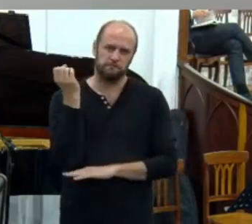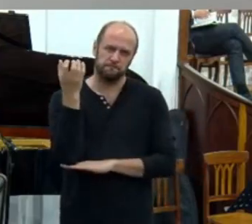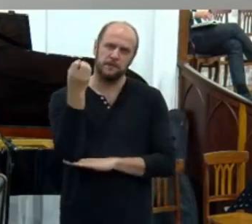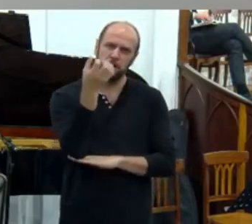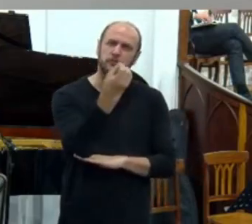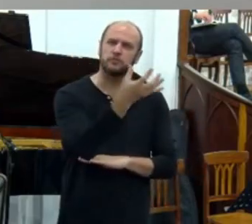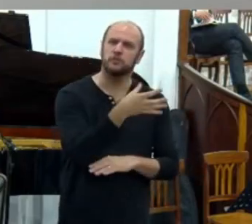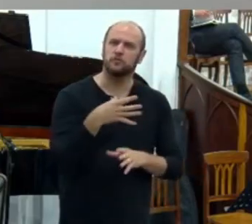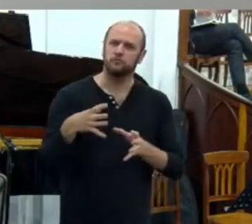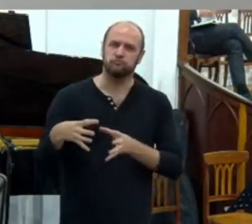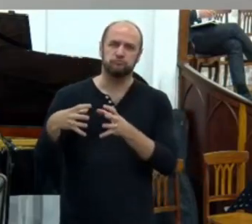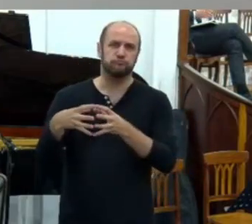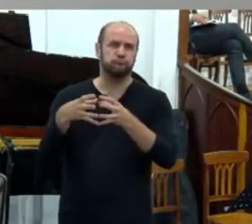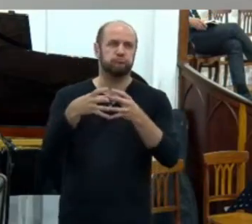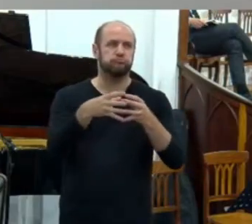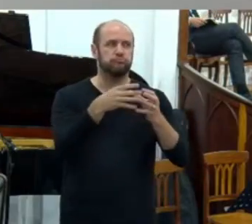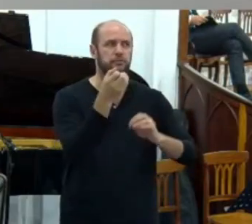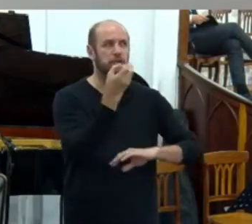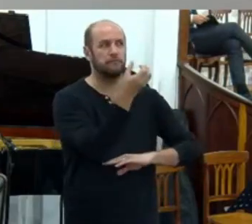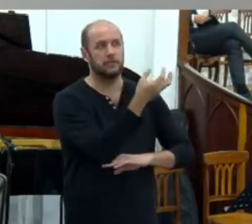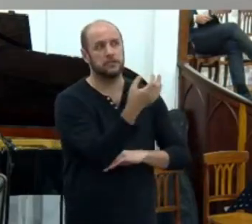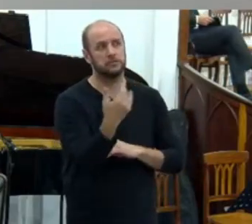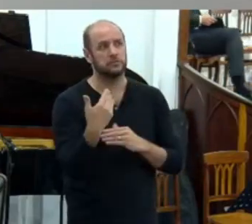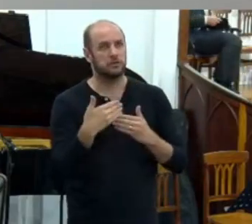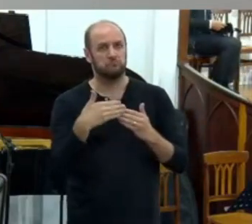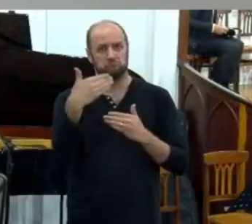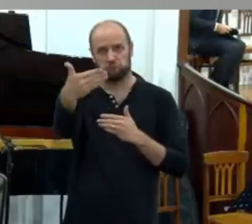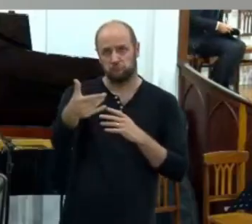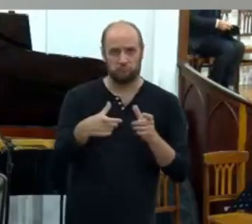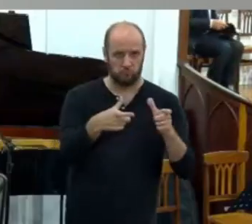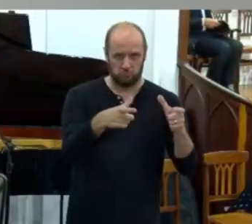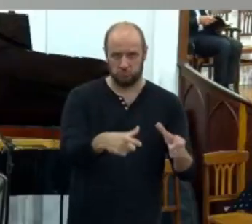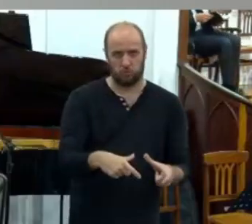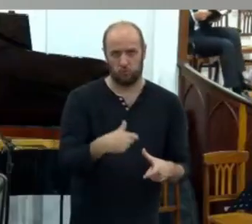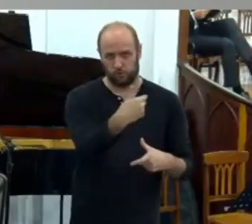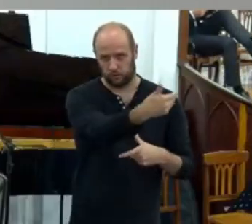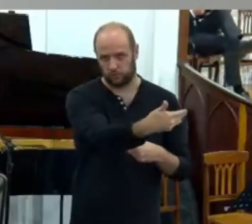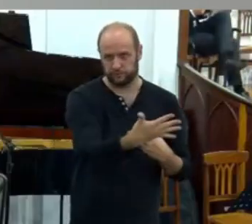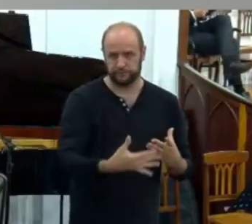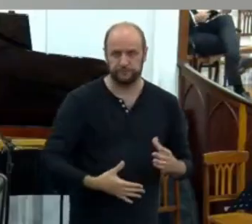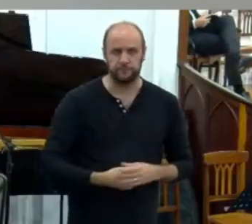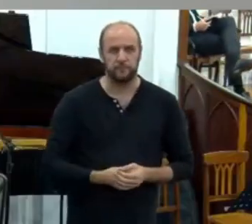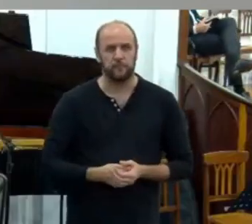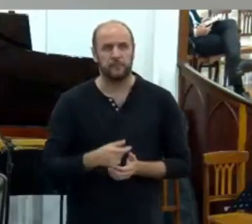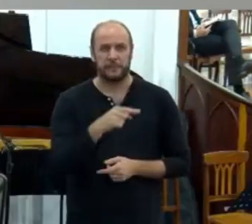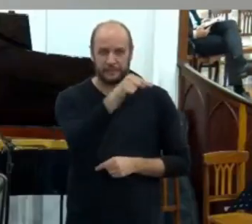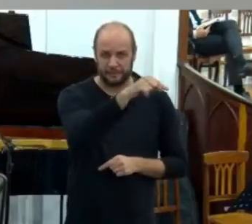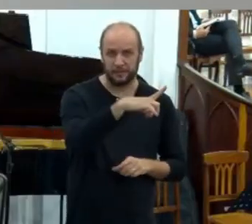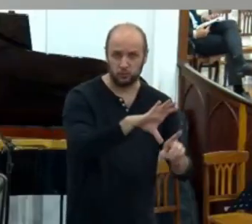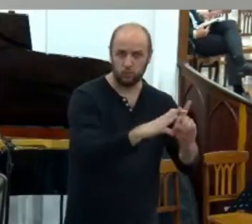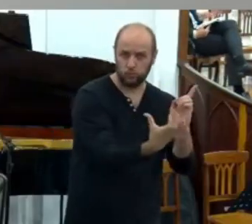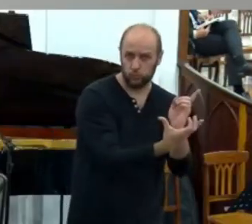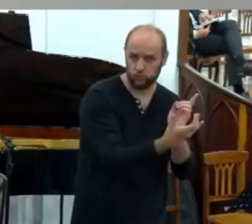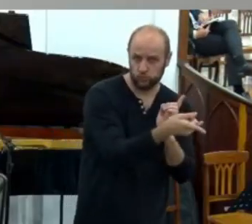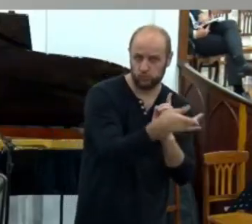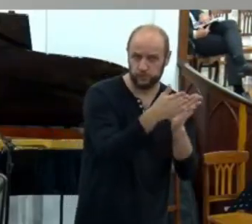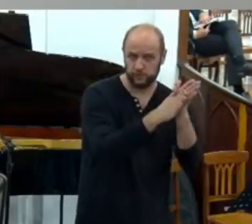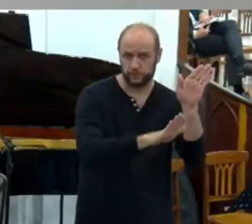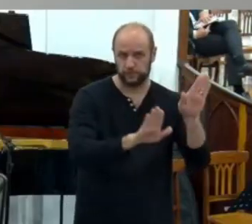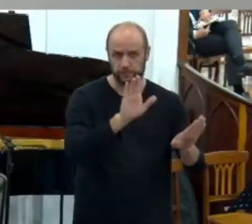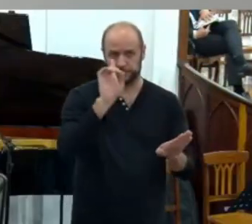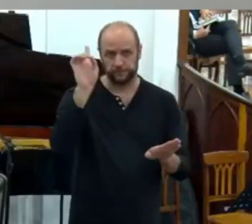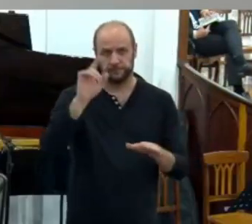irmãos estavam em viagem para uma certa localidade, para lá terem um culto de